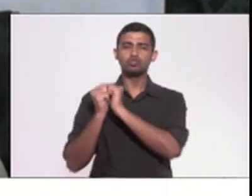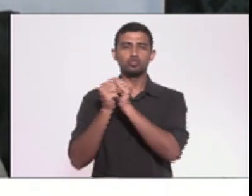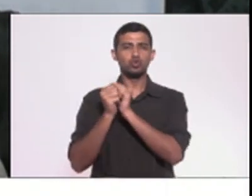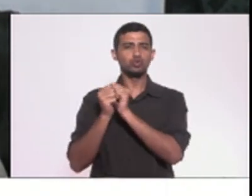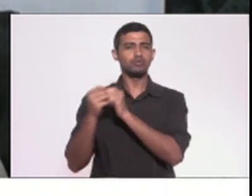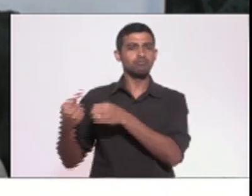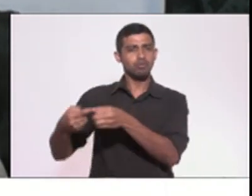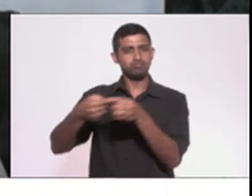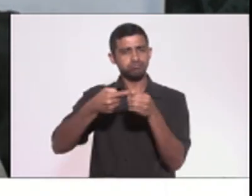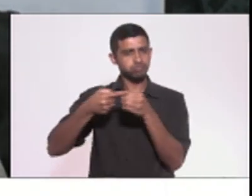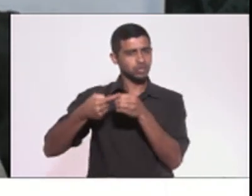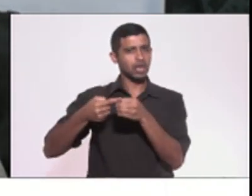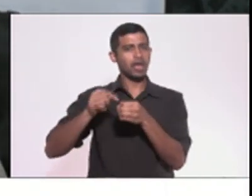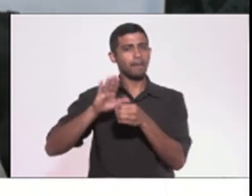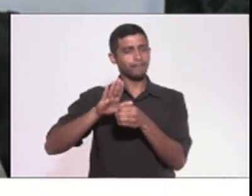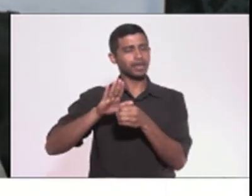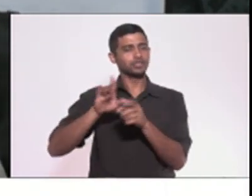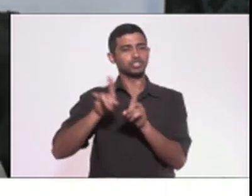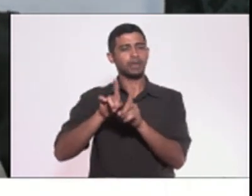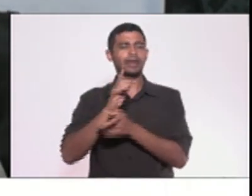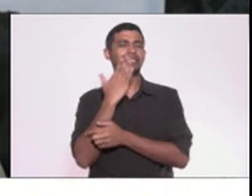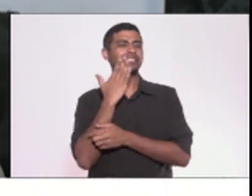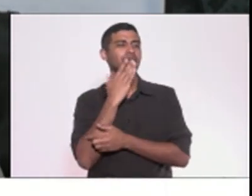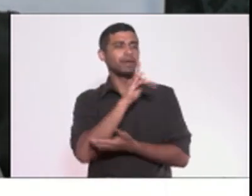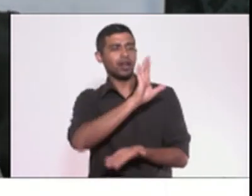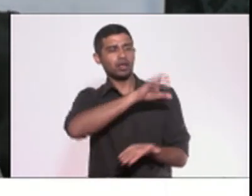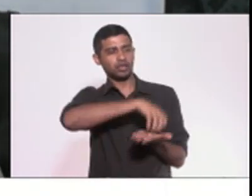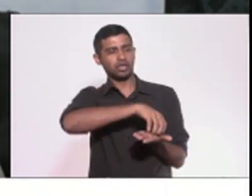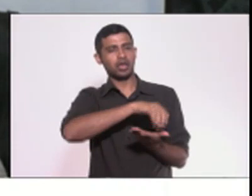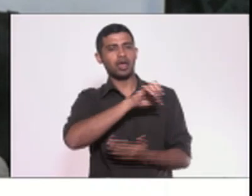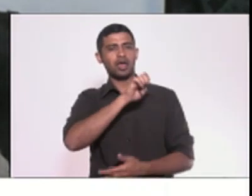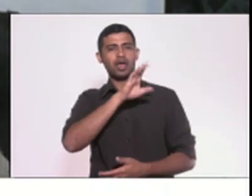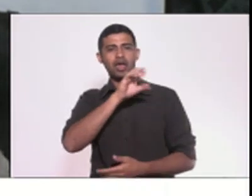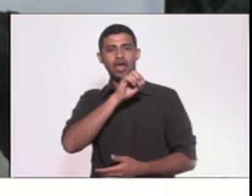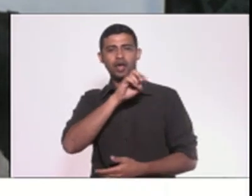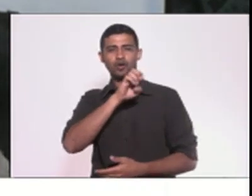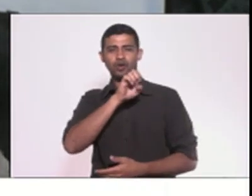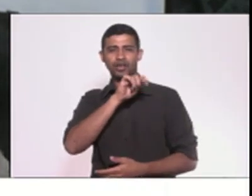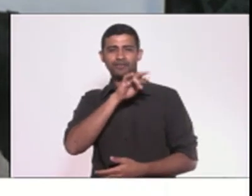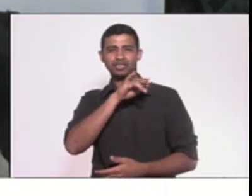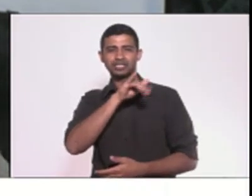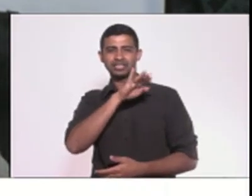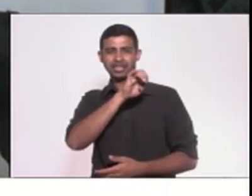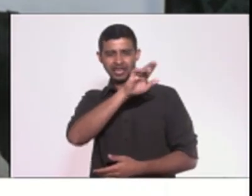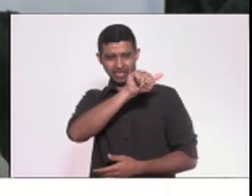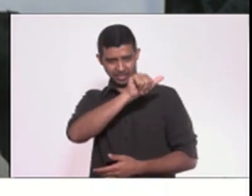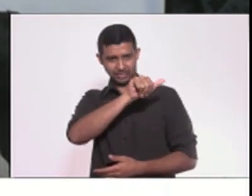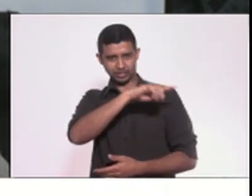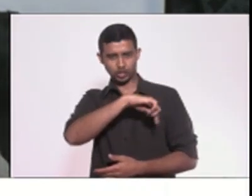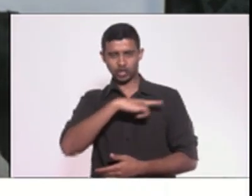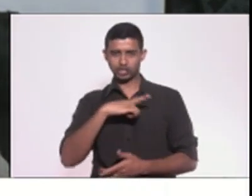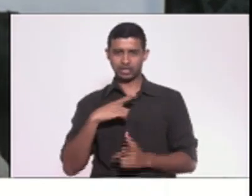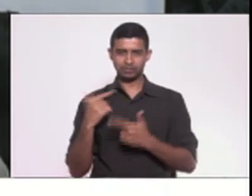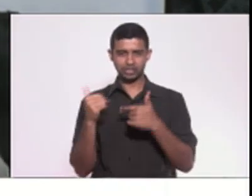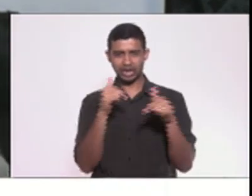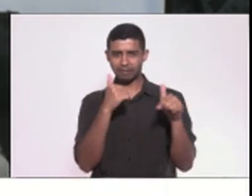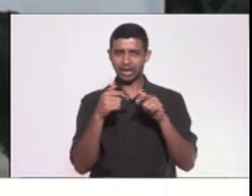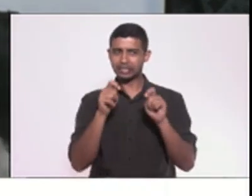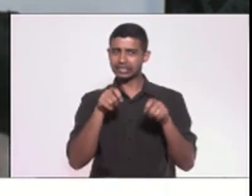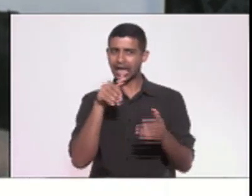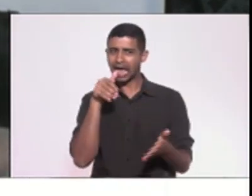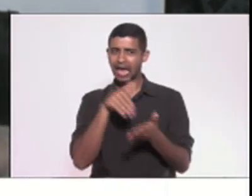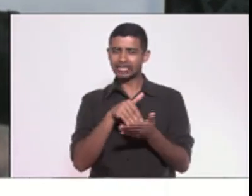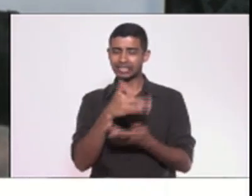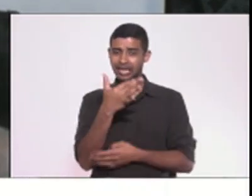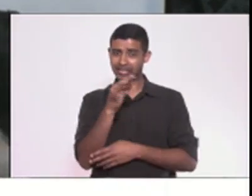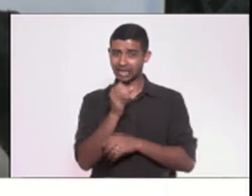nós fazemos para o setor de ecoeficiência. Então, nós temos operações que podem chegar em até